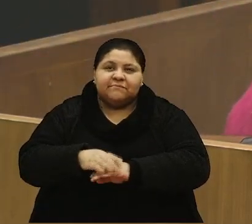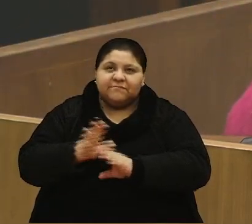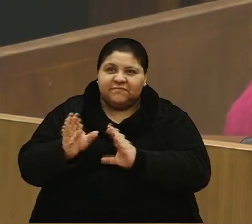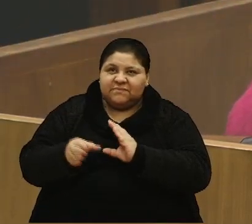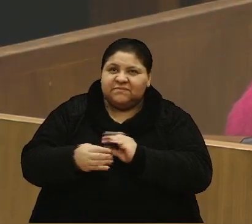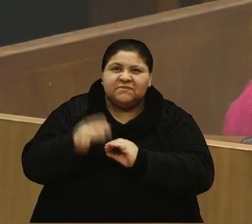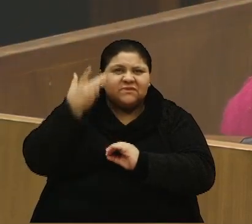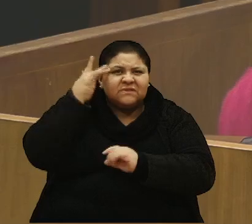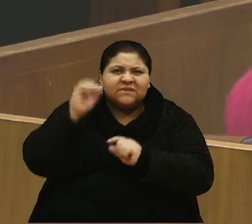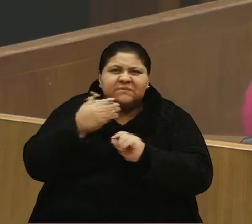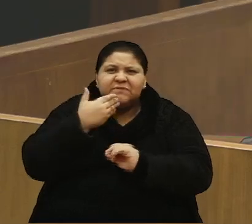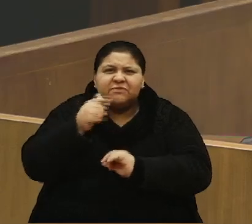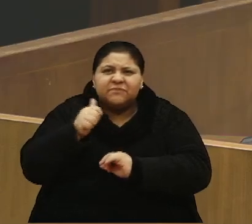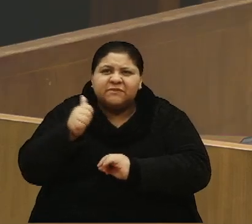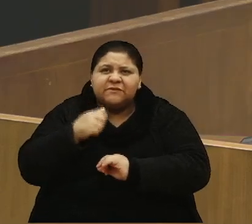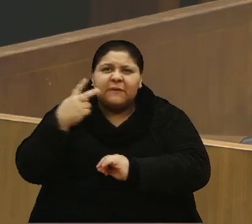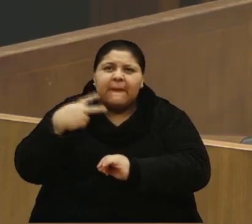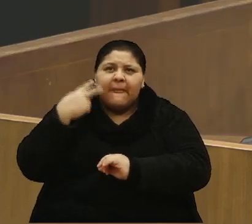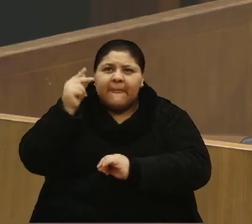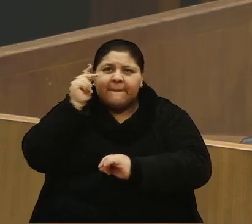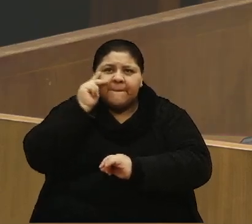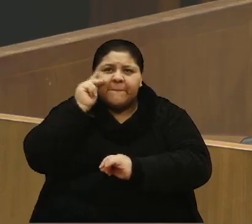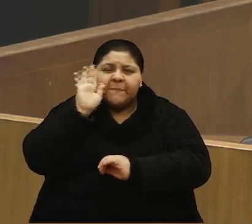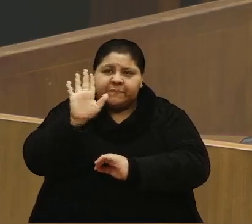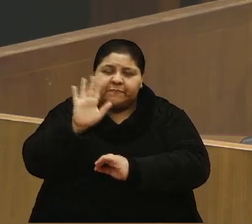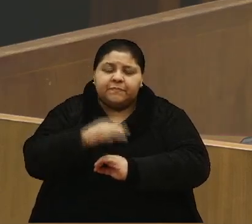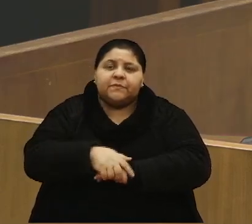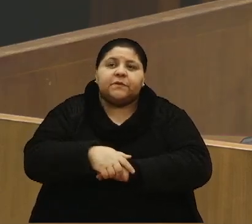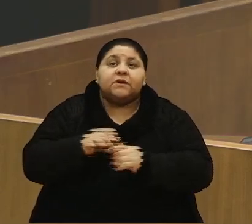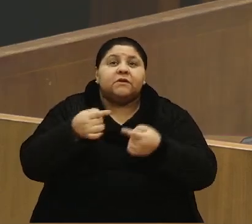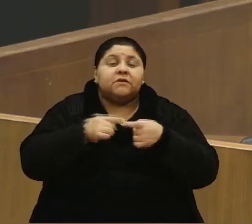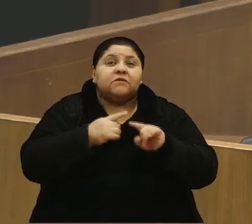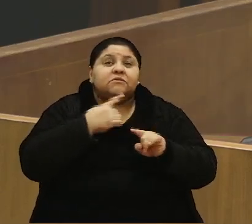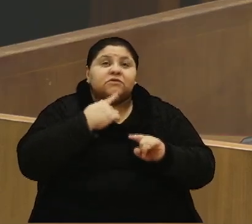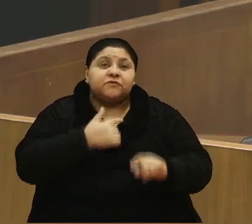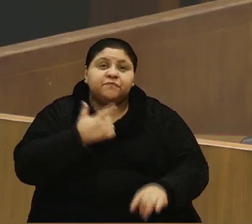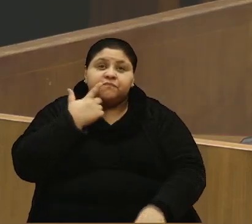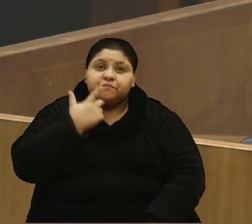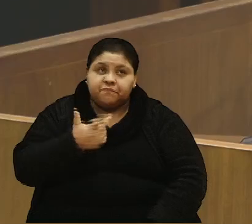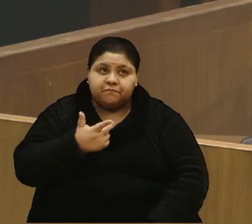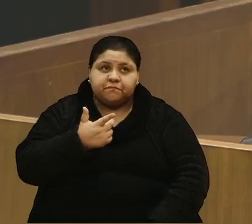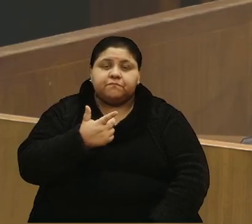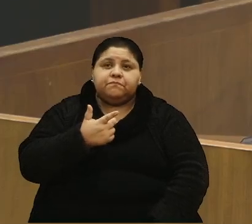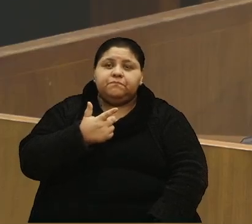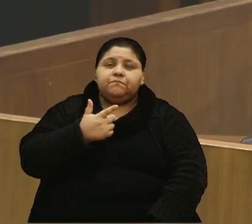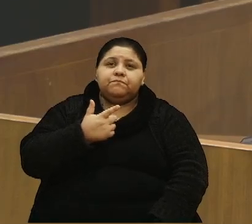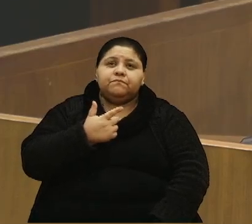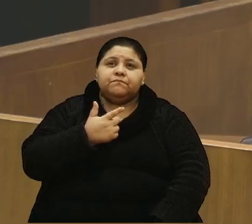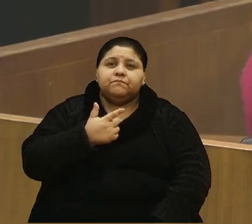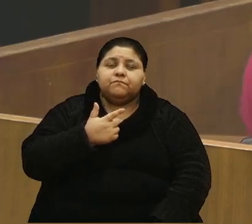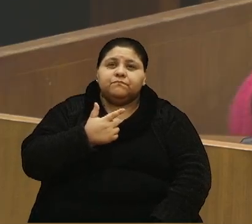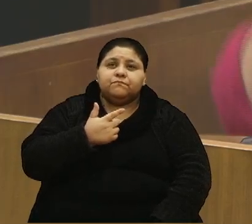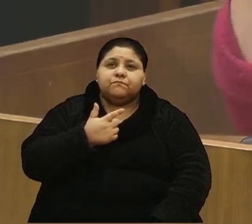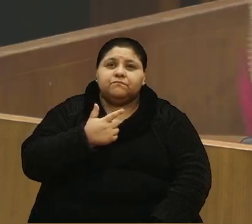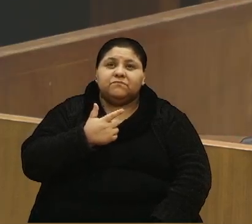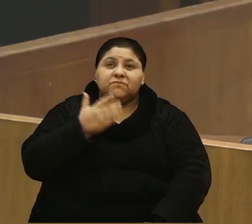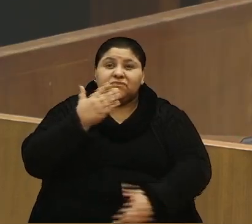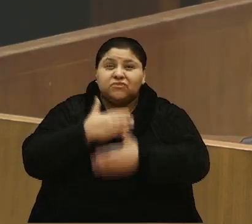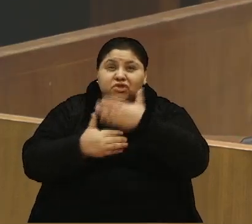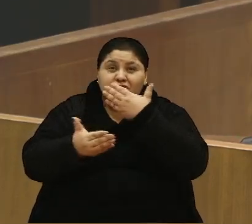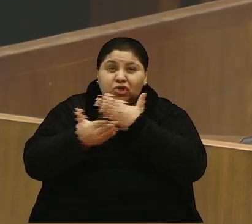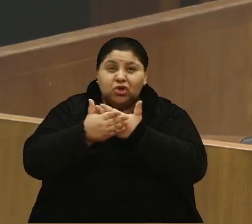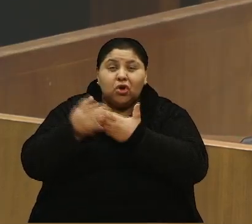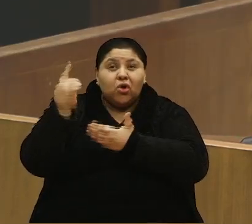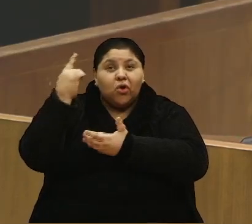não sei quem é que pediu primeiro, o vereador Cláudio Libardi, já lhe passo, mas gostaria de dizer que se todos os